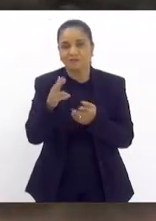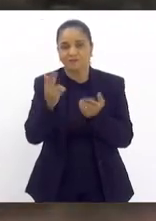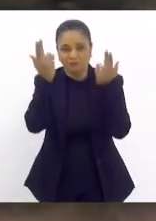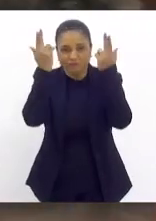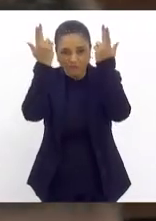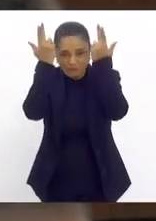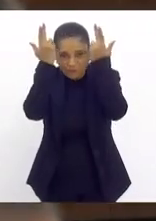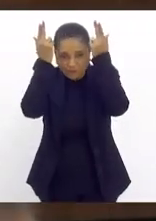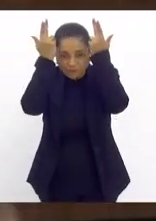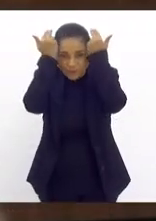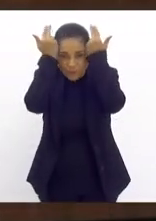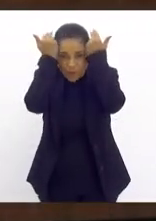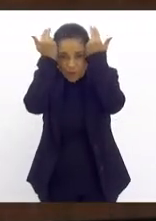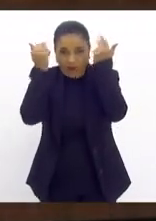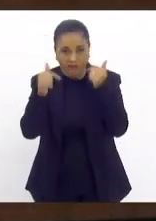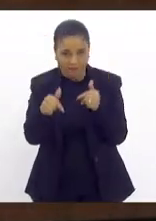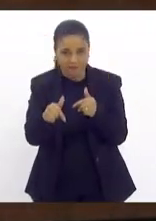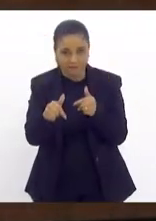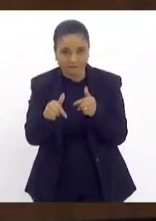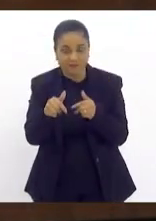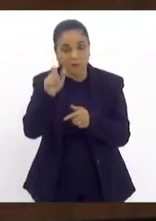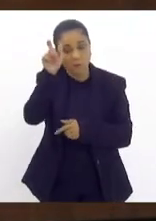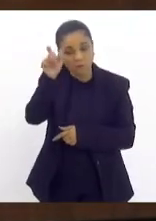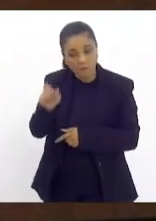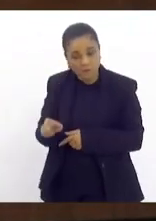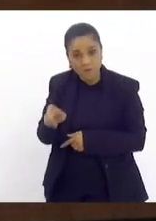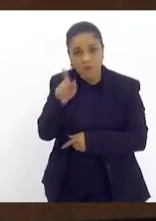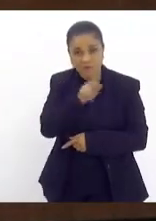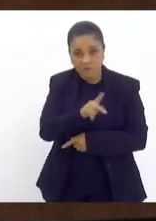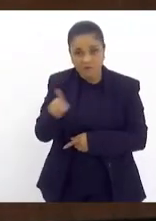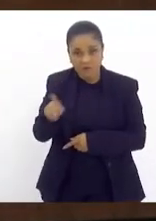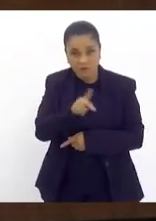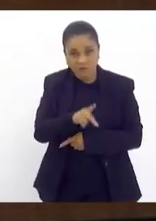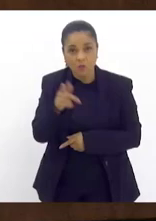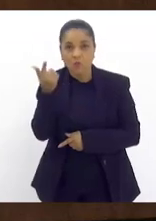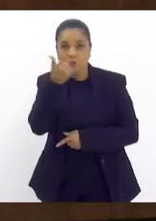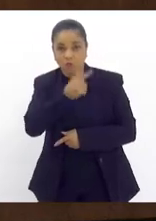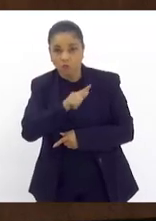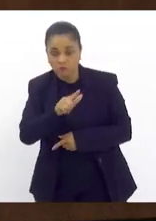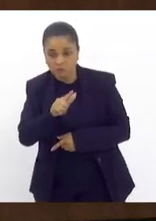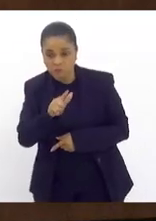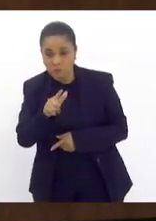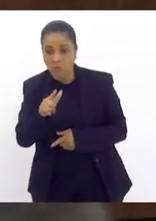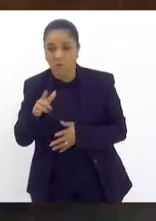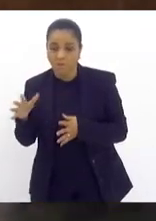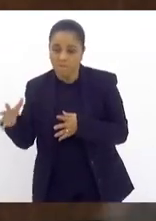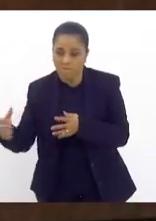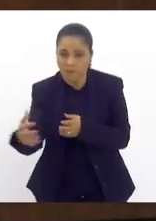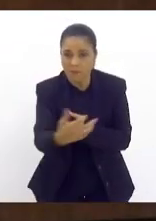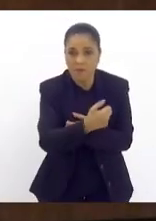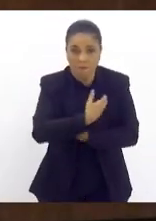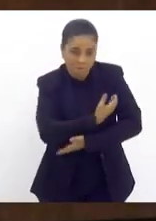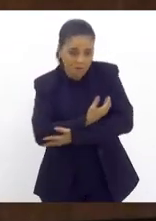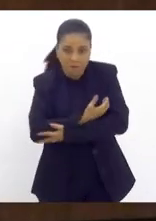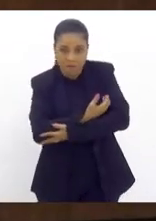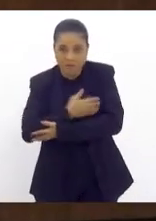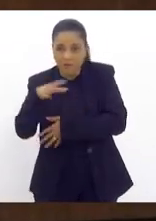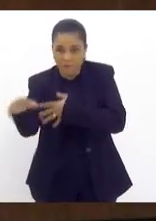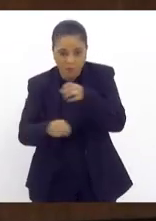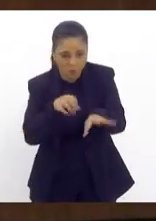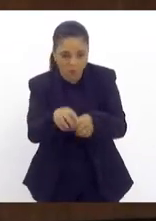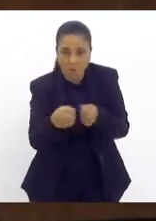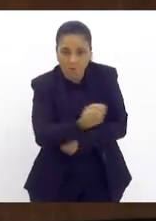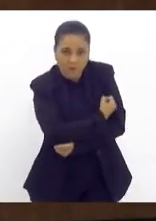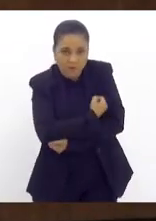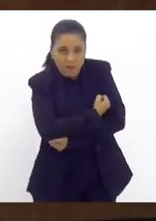uma professora que conseguiu pegar todos os bebês, se trancar numa sala, se trancar